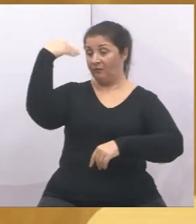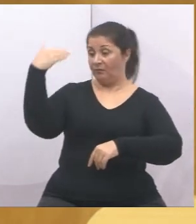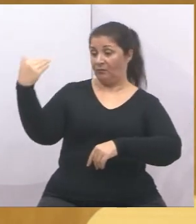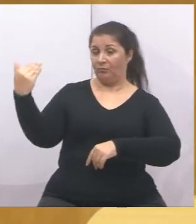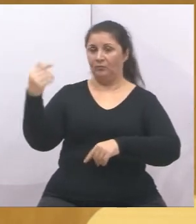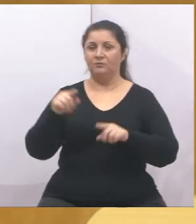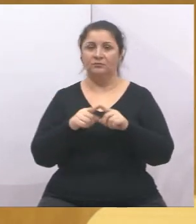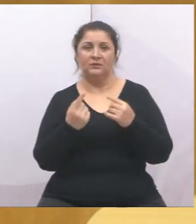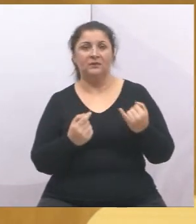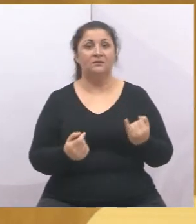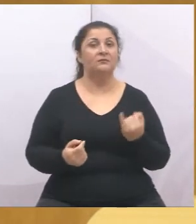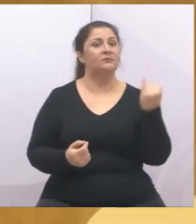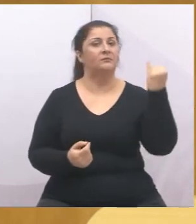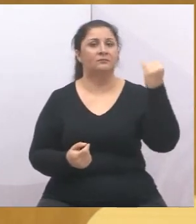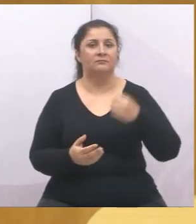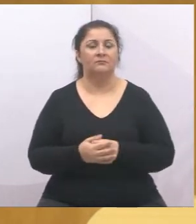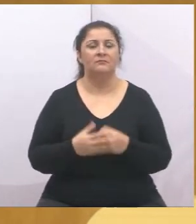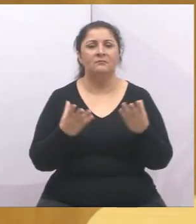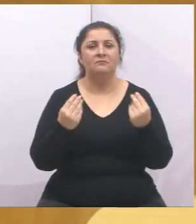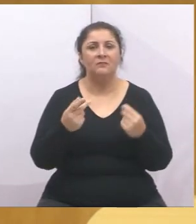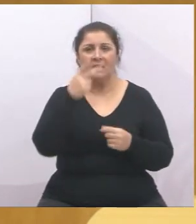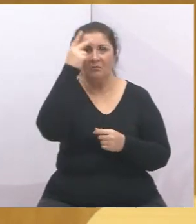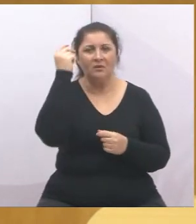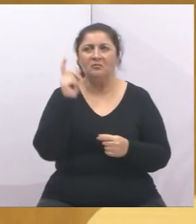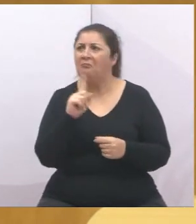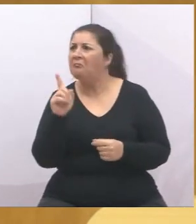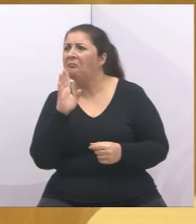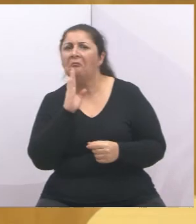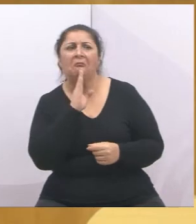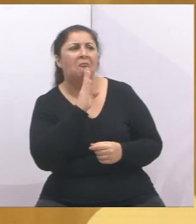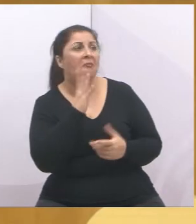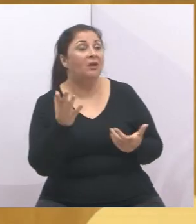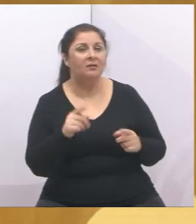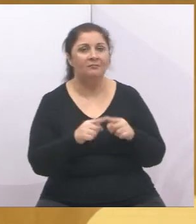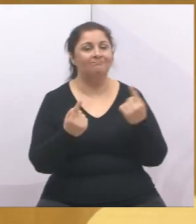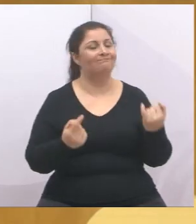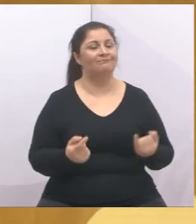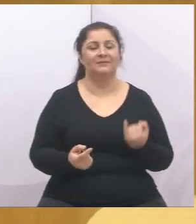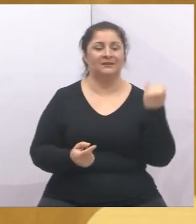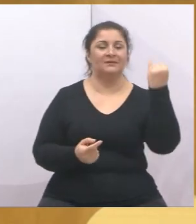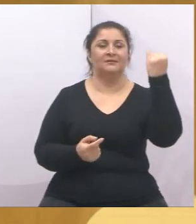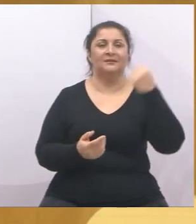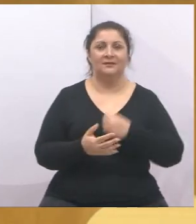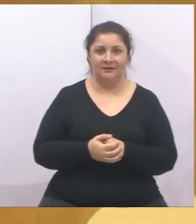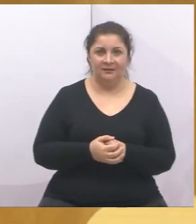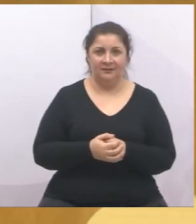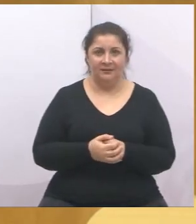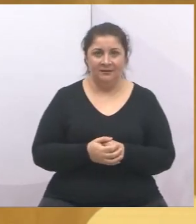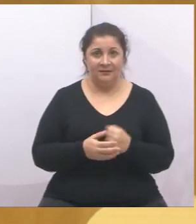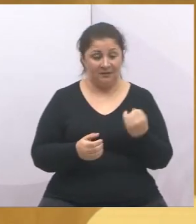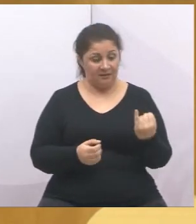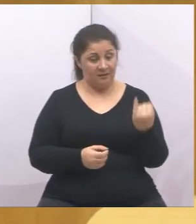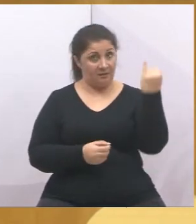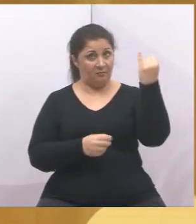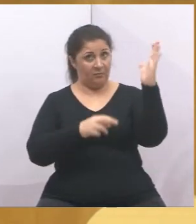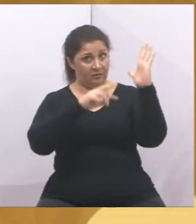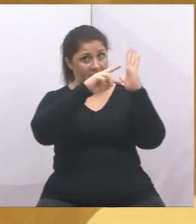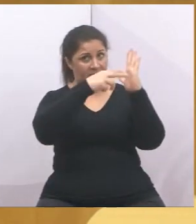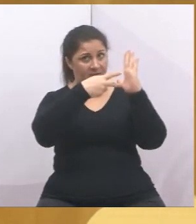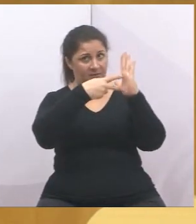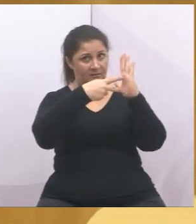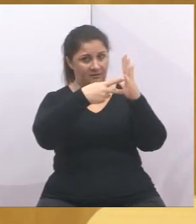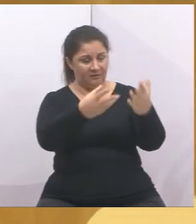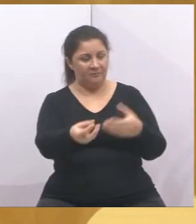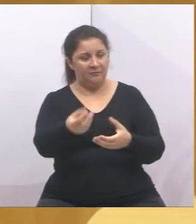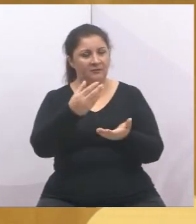ser importante. Muita gente não é famosa e é absolutamente importante. Importar significa levar para dentro. Alguém